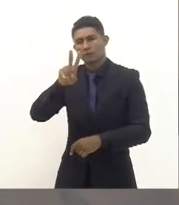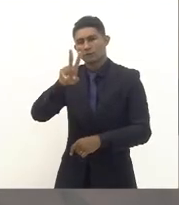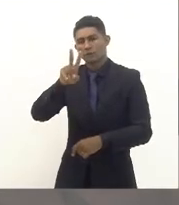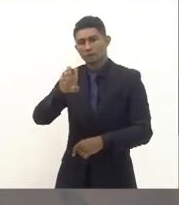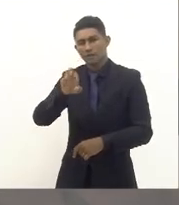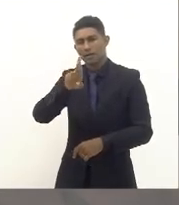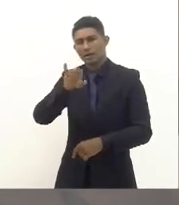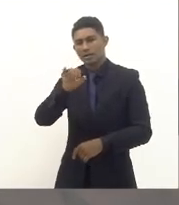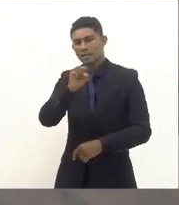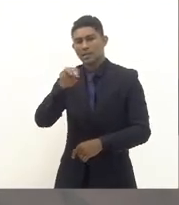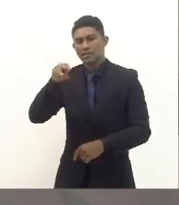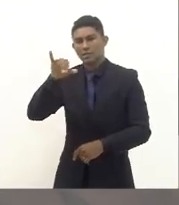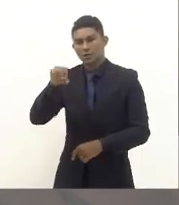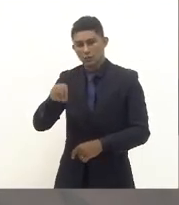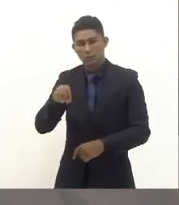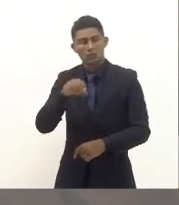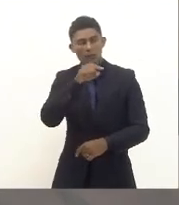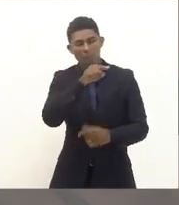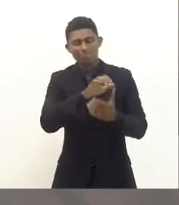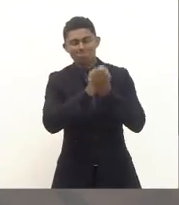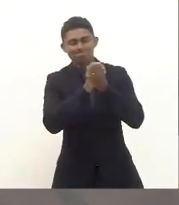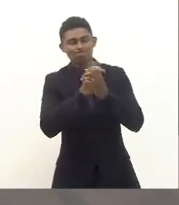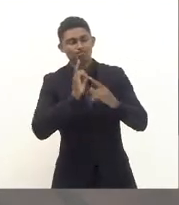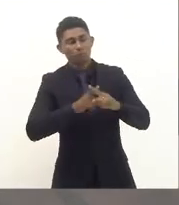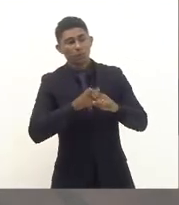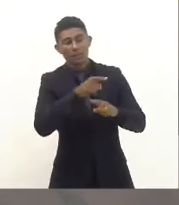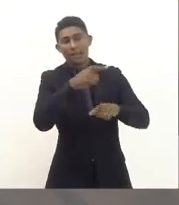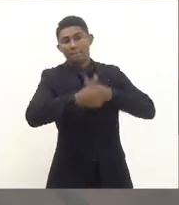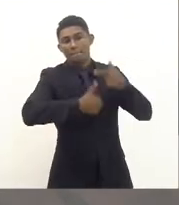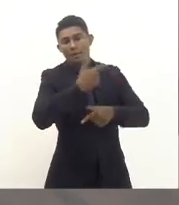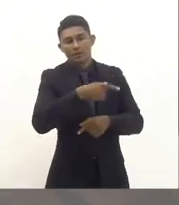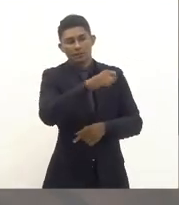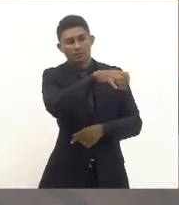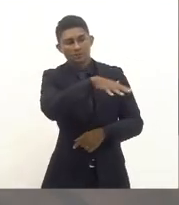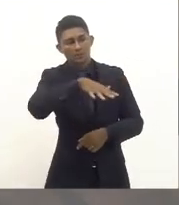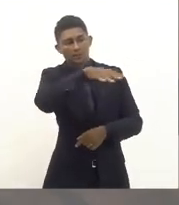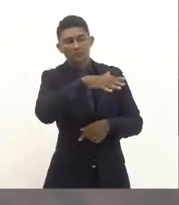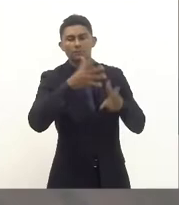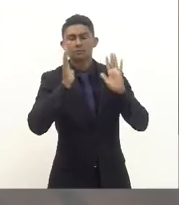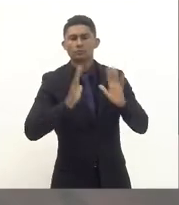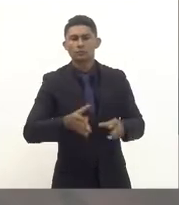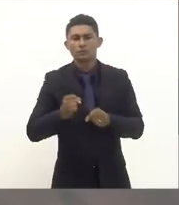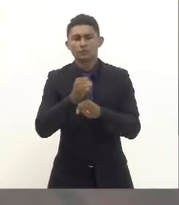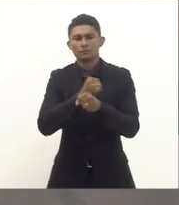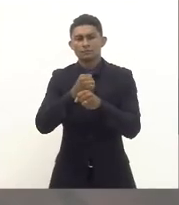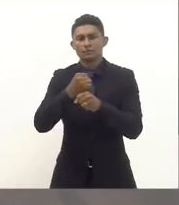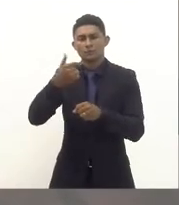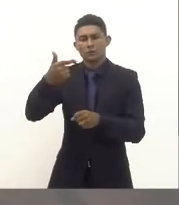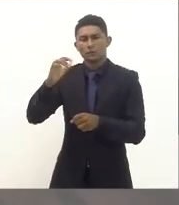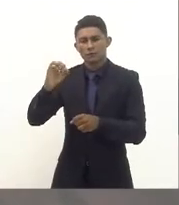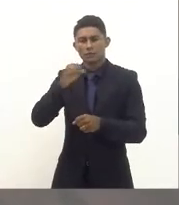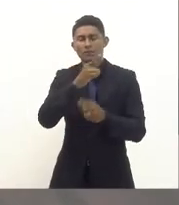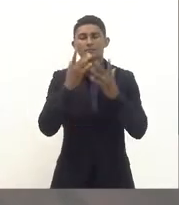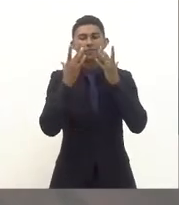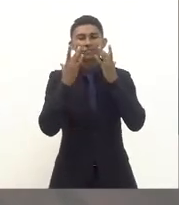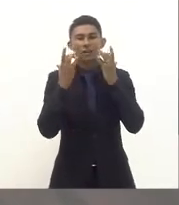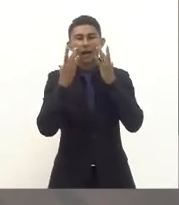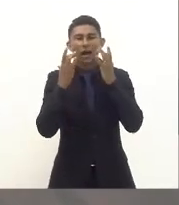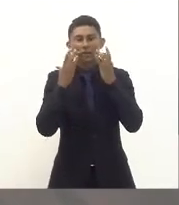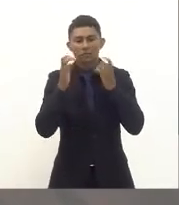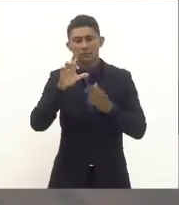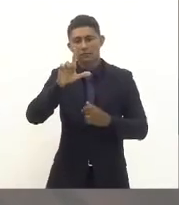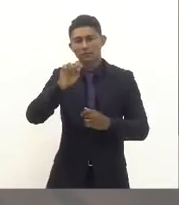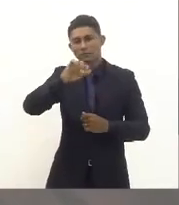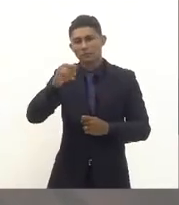que trabalha na escola ali naquela área e atua há quase 20 anos com teatro da laje o